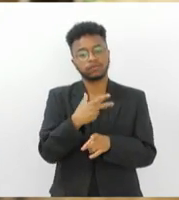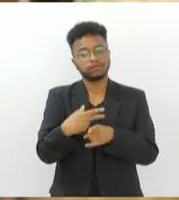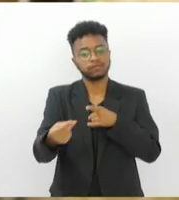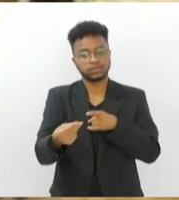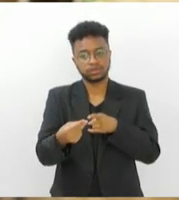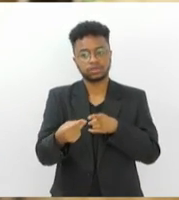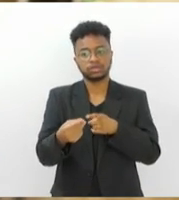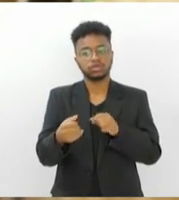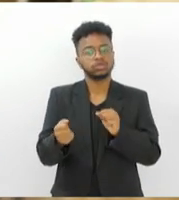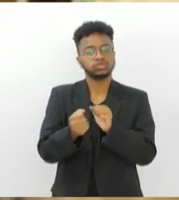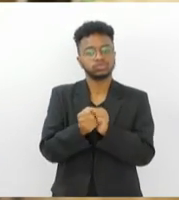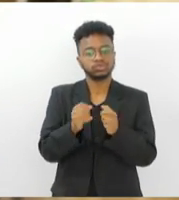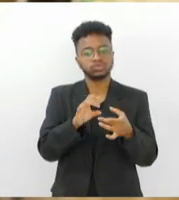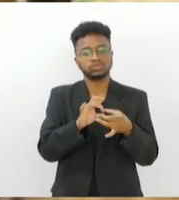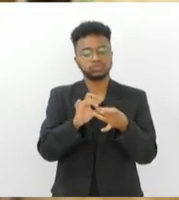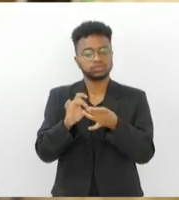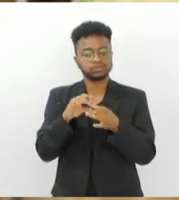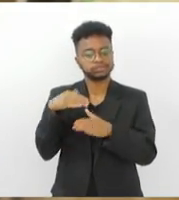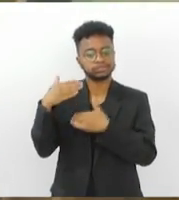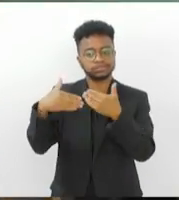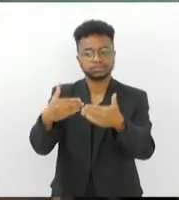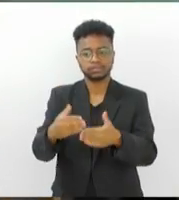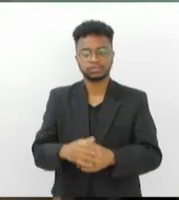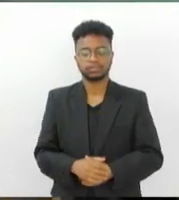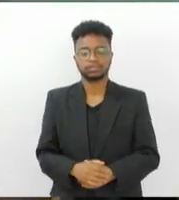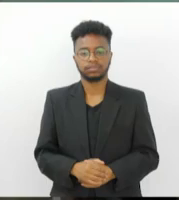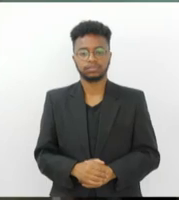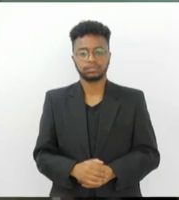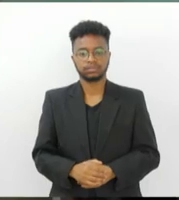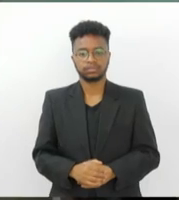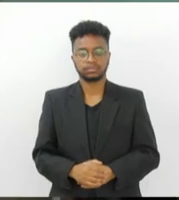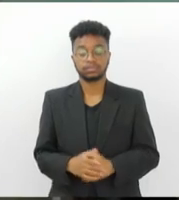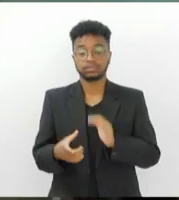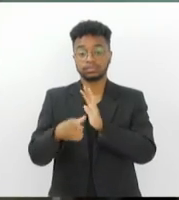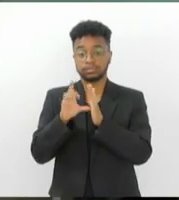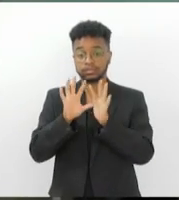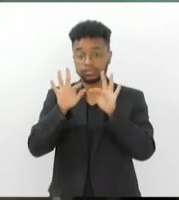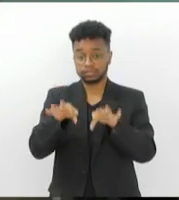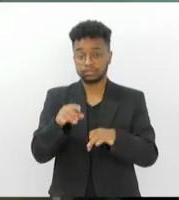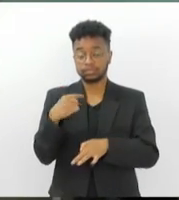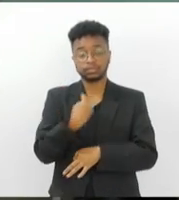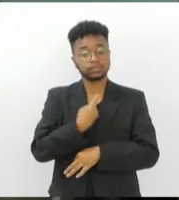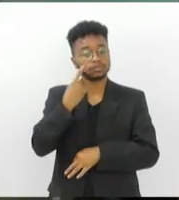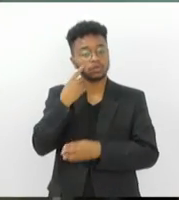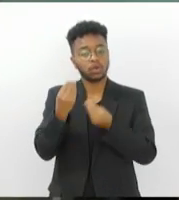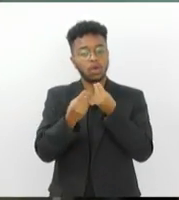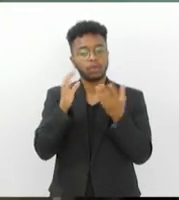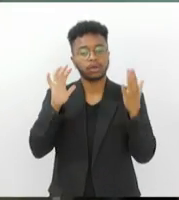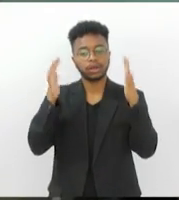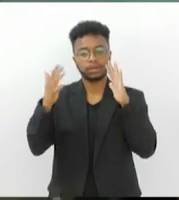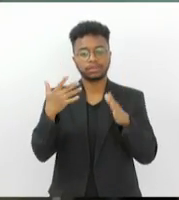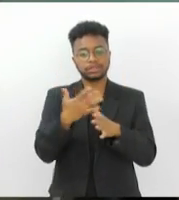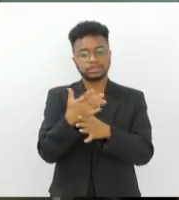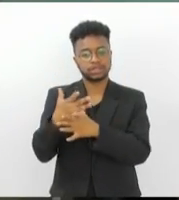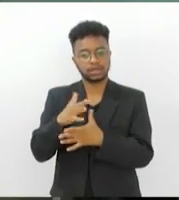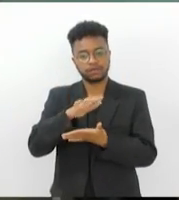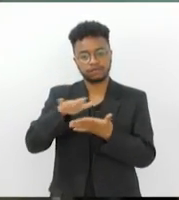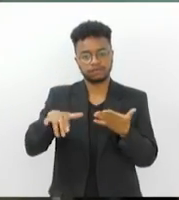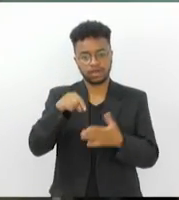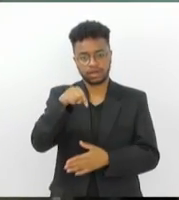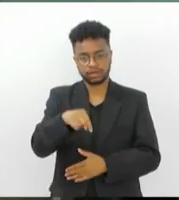quando os poderes alinhados avançam junto e antes de encerrar vamos dar uma olhada no tempo em algumas cidades do